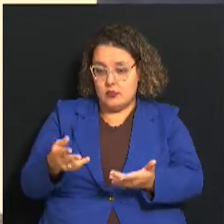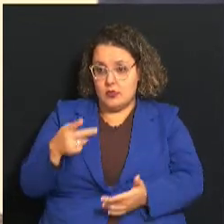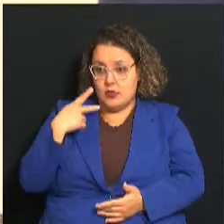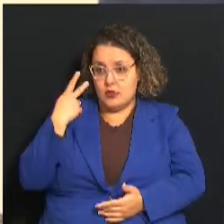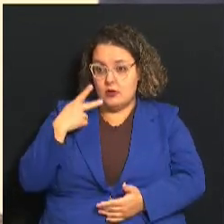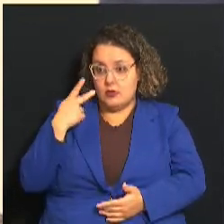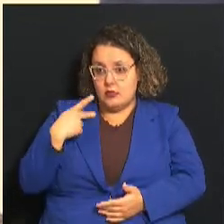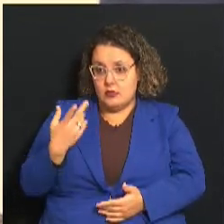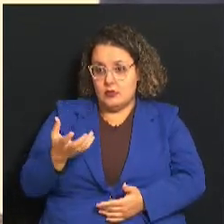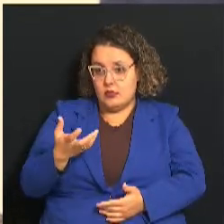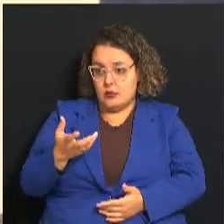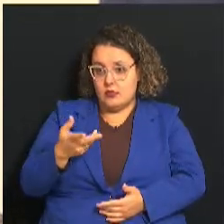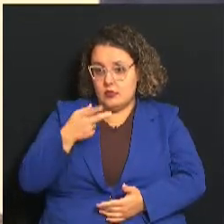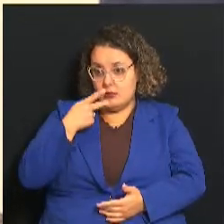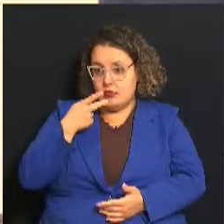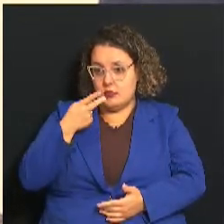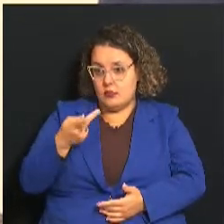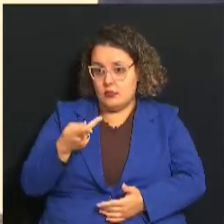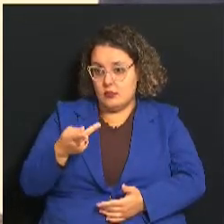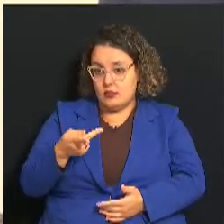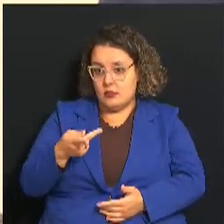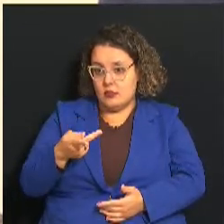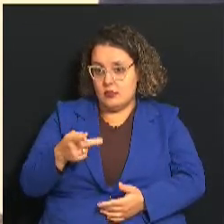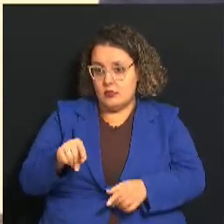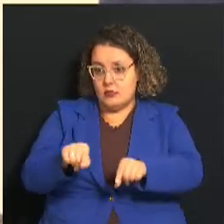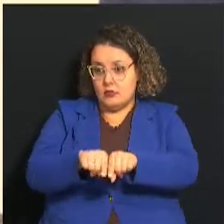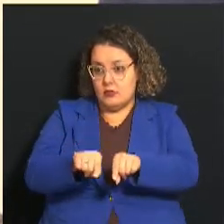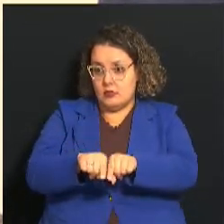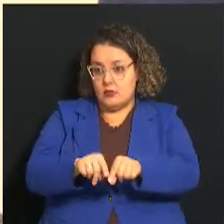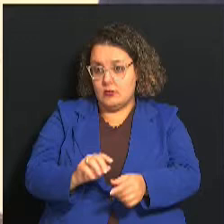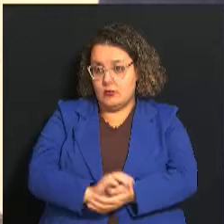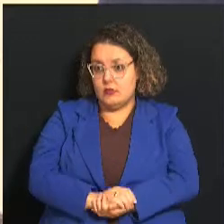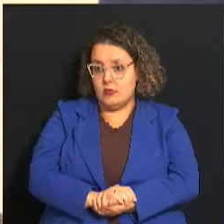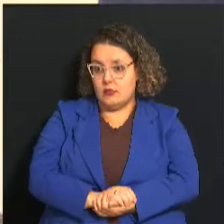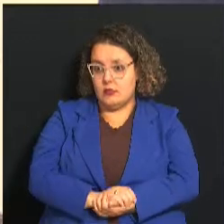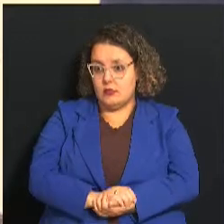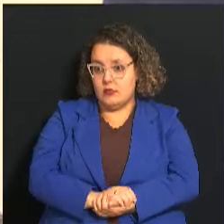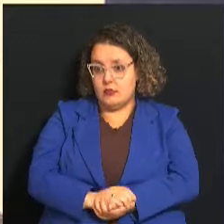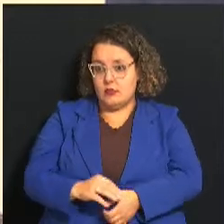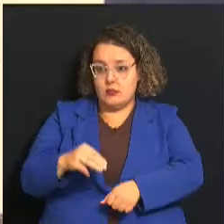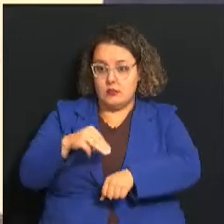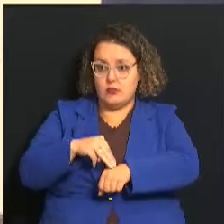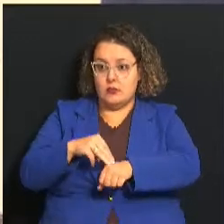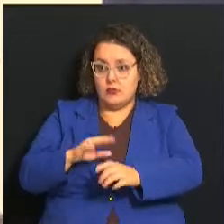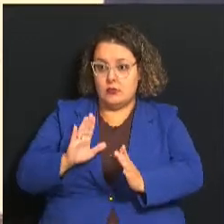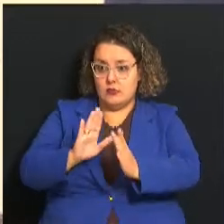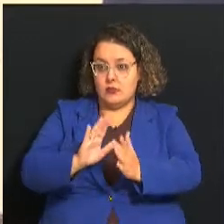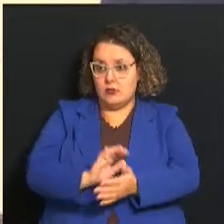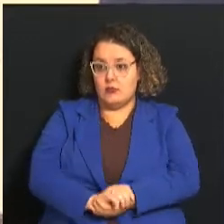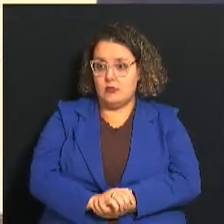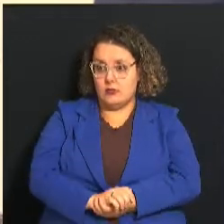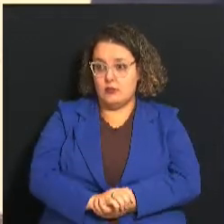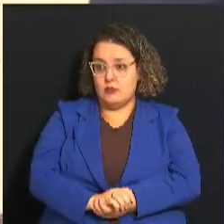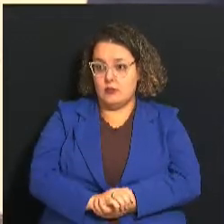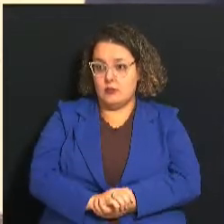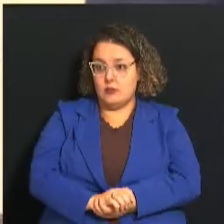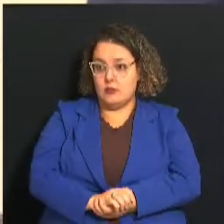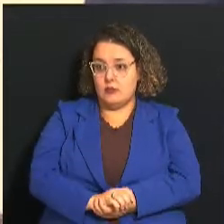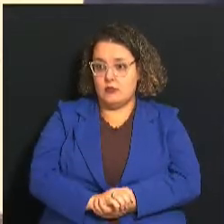demais vereadores tiverem alguma observação a fazer, como membros da frente, podem se colocar.